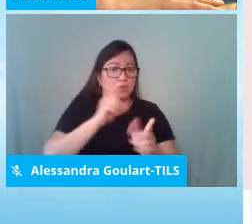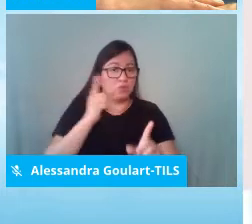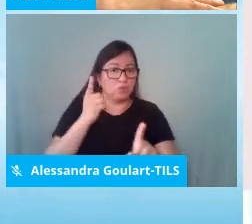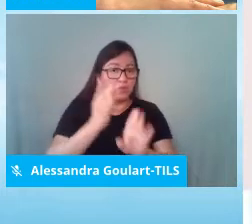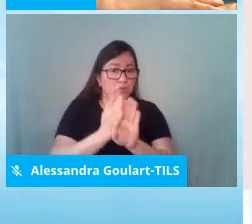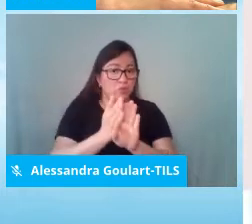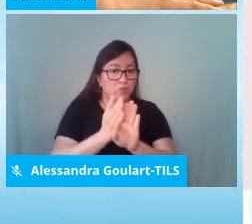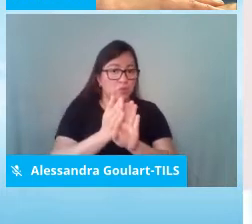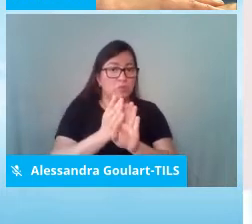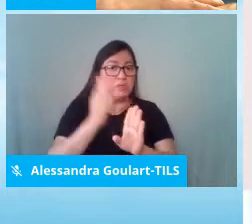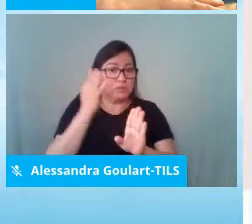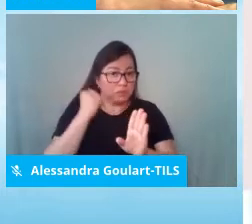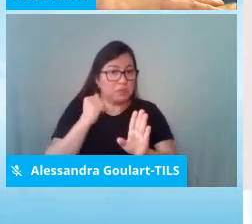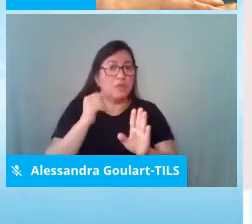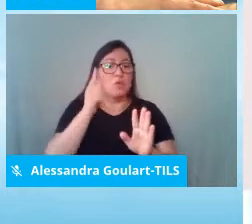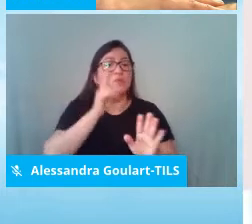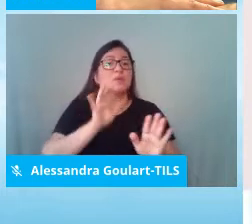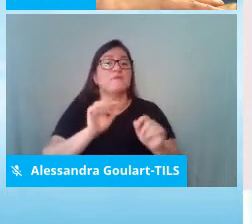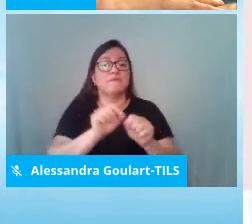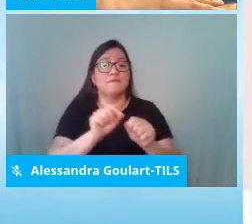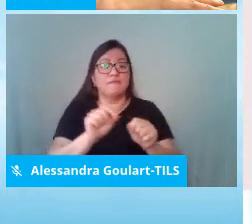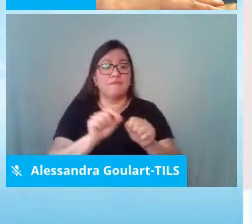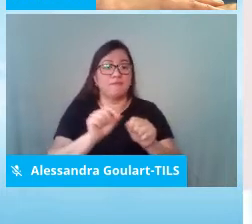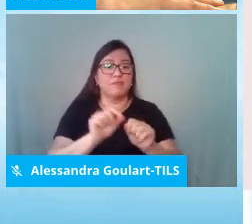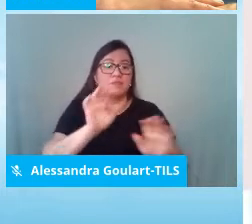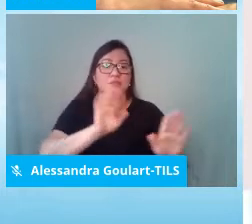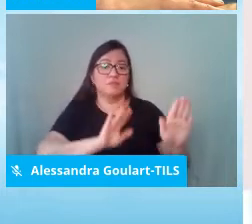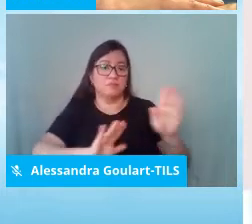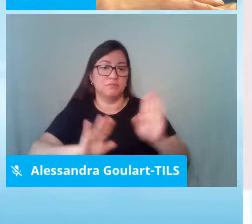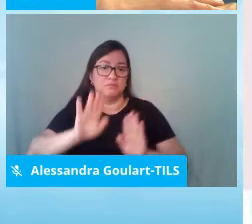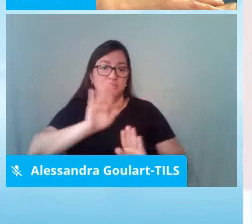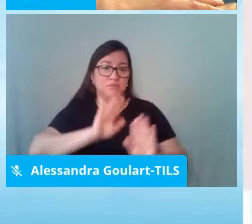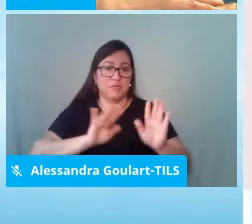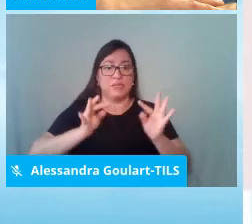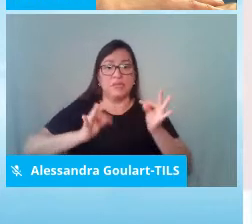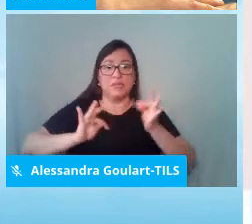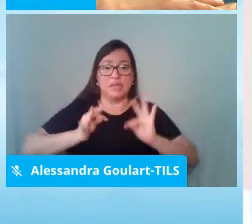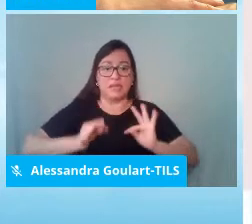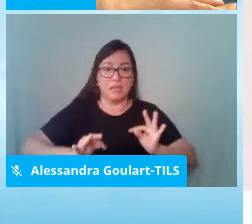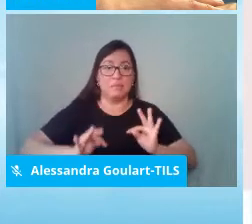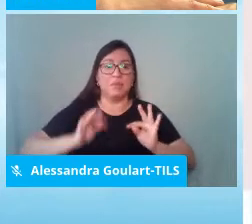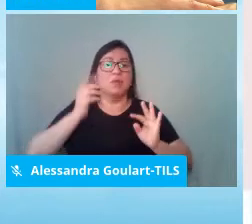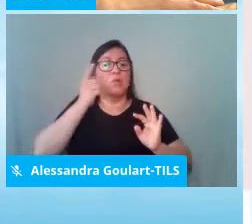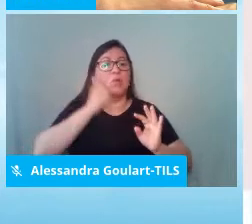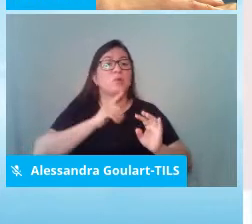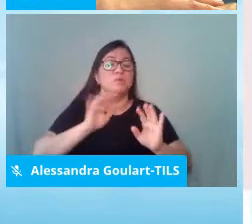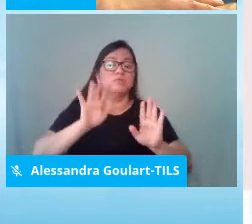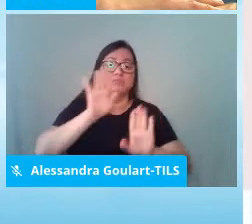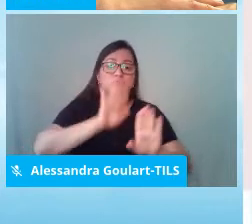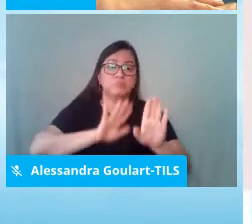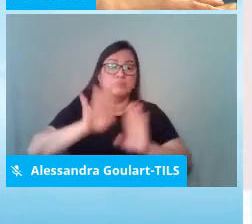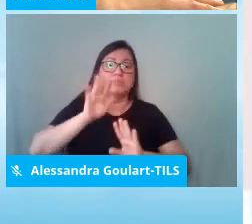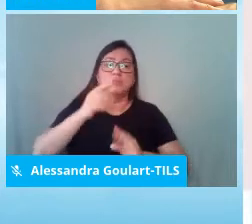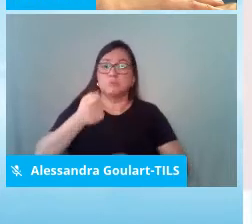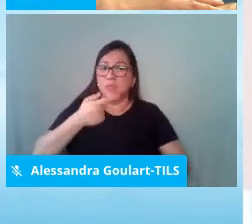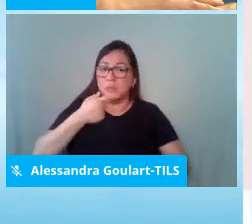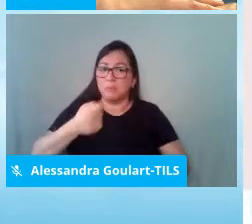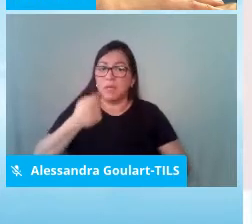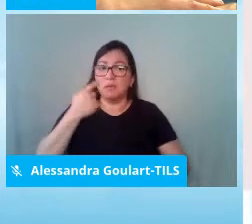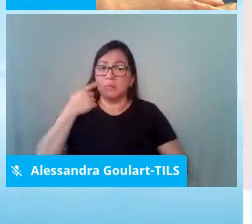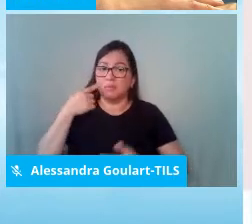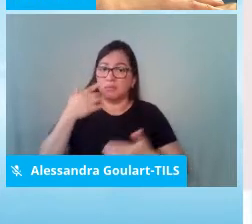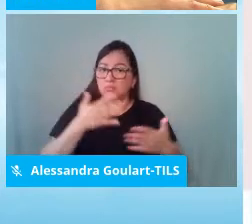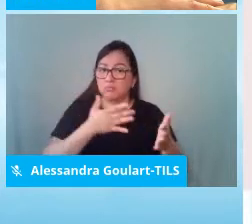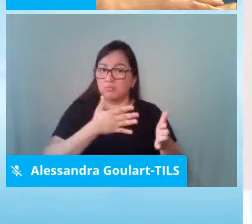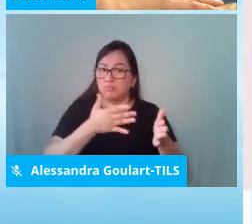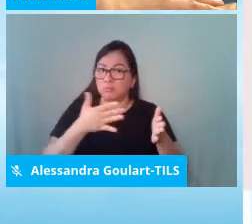em tão grande número. Se a gente conseguir fazer o diagnóstico dessa sífilis durante a gestação, né, no momento